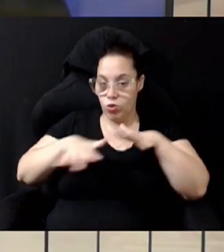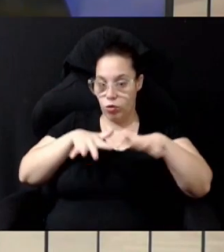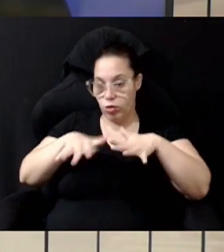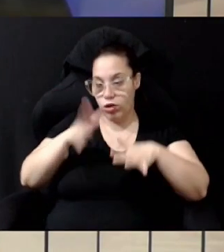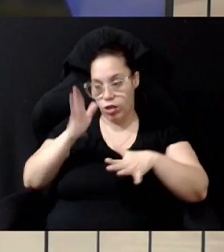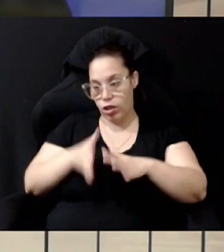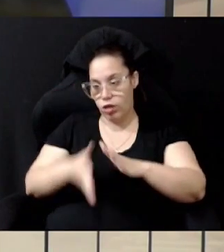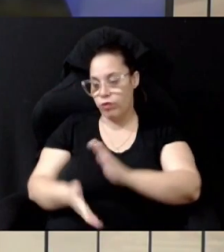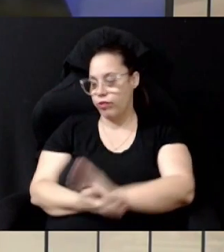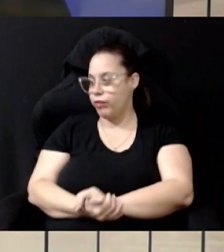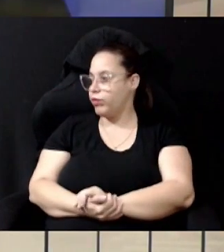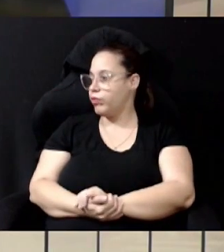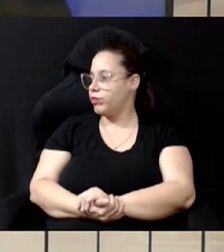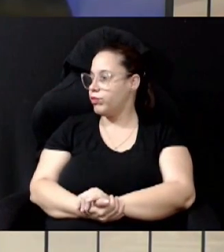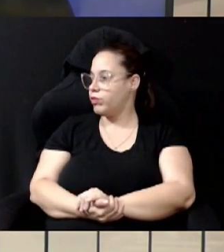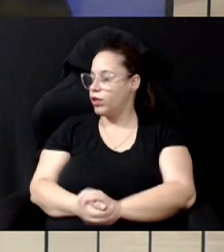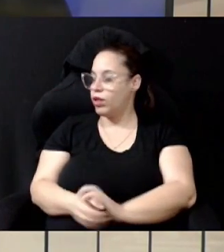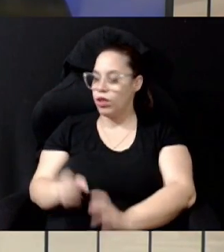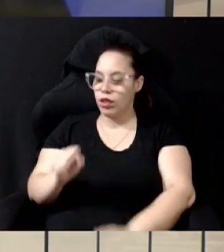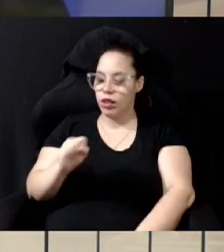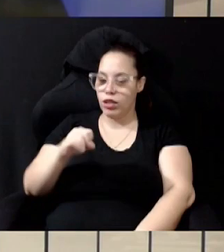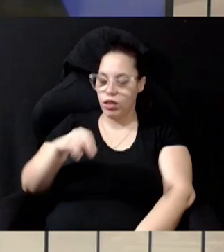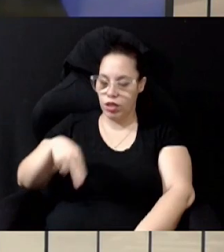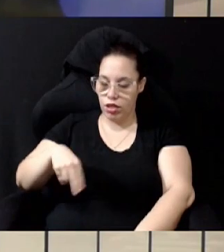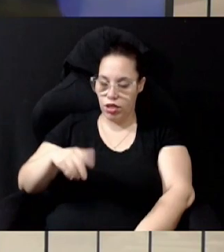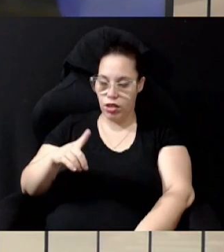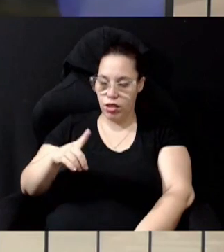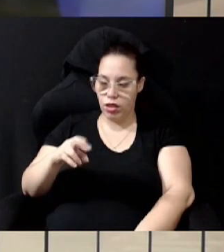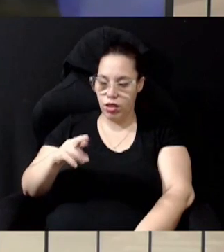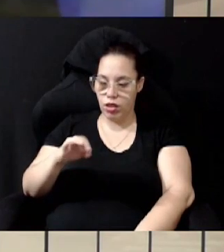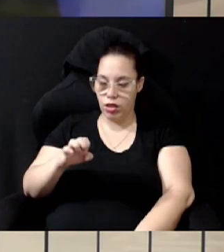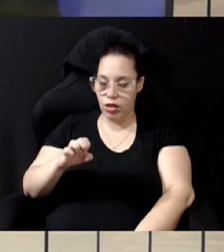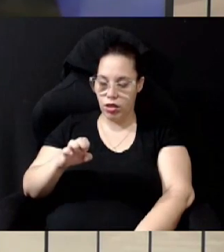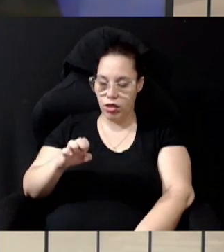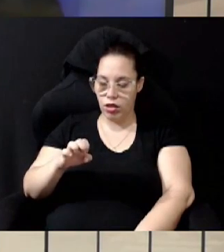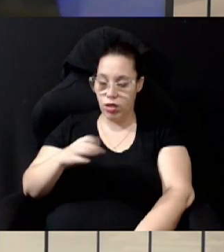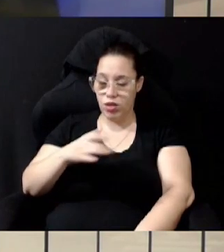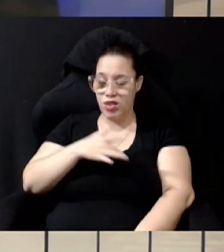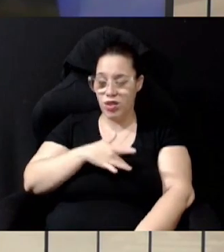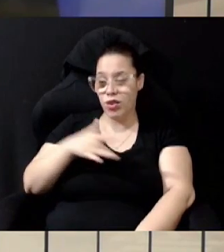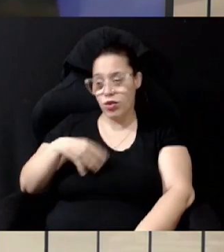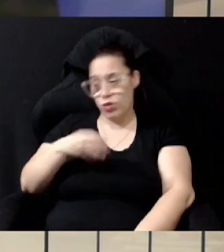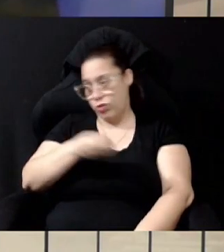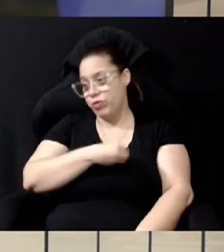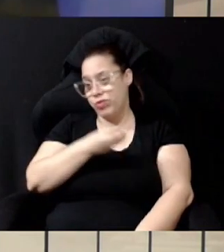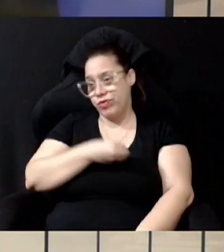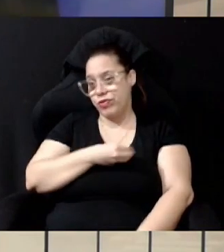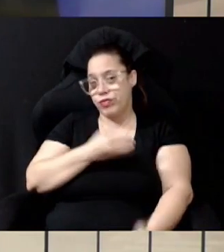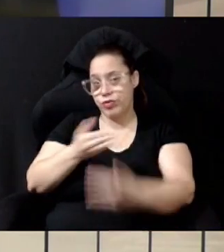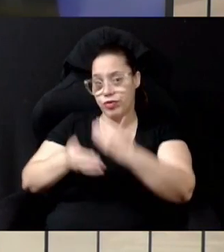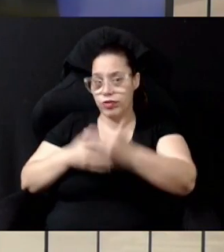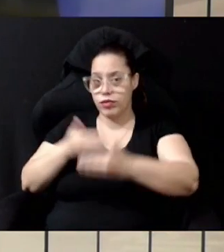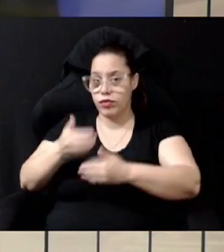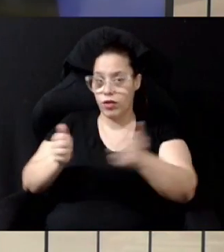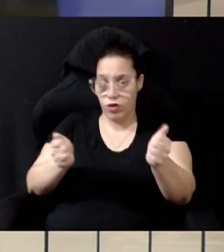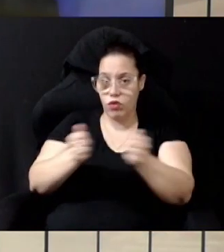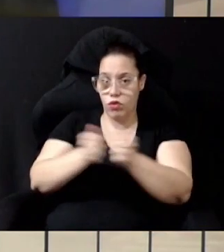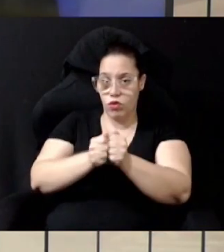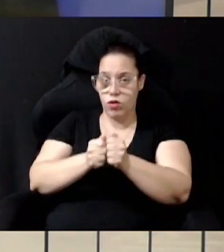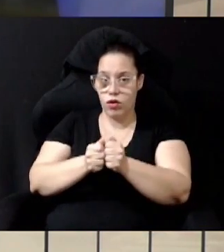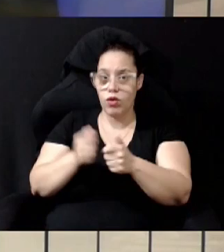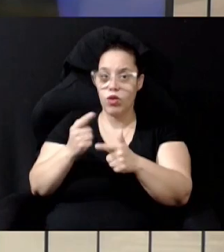é uma síndrome que ela afeta não só a qualidade de vida da pessoa, mas de quem convive com a pessoa também, porque ela se